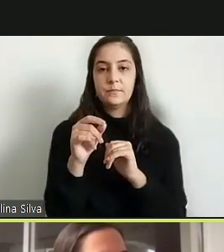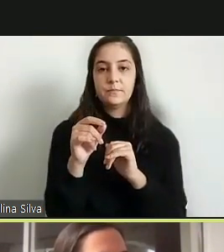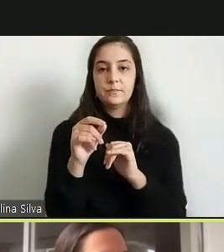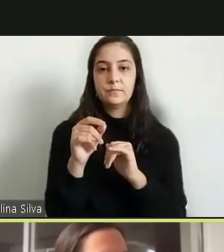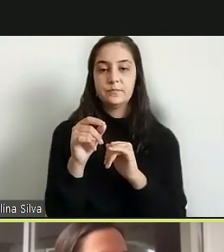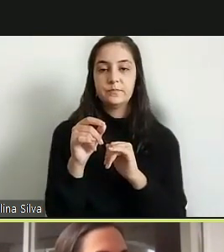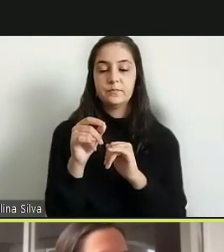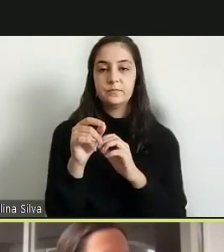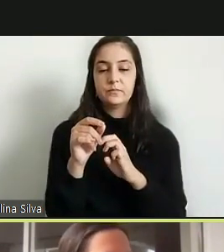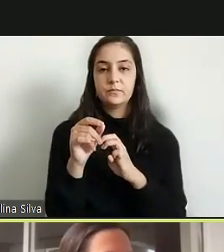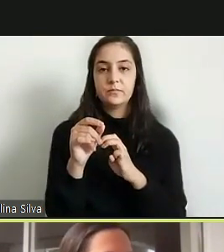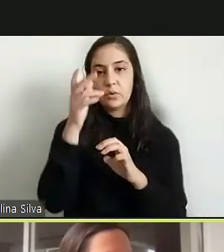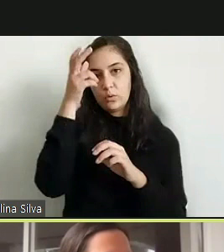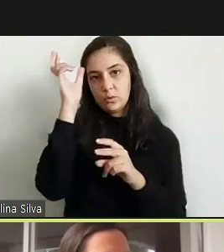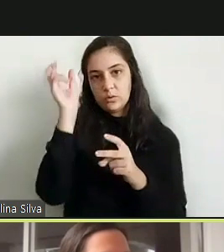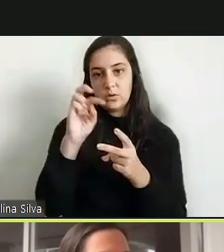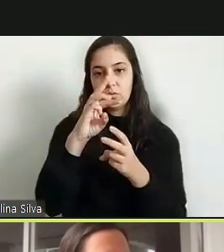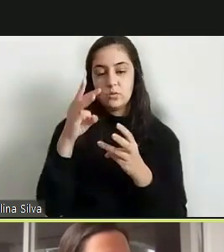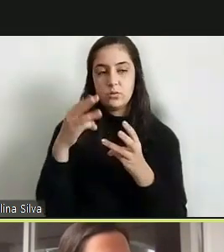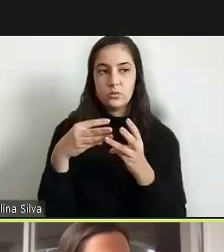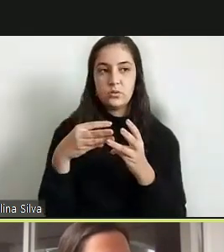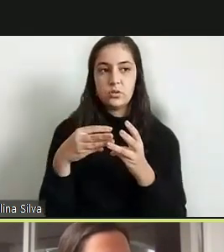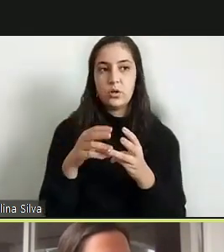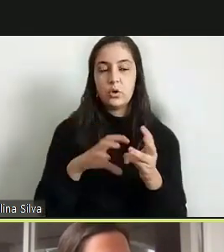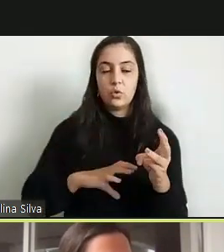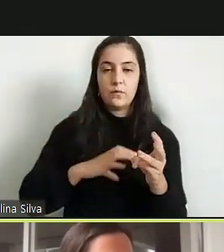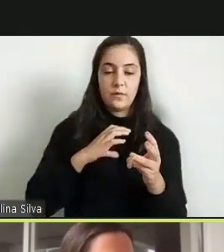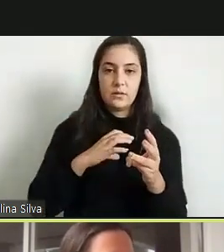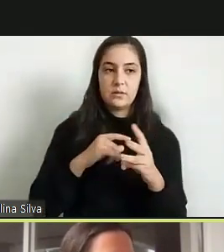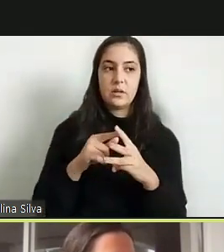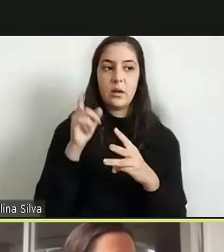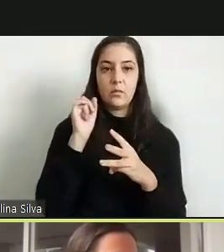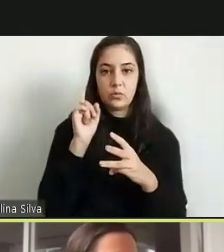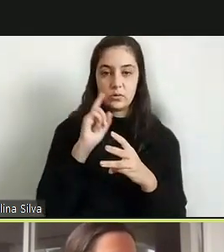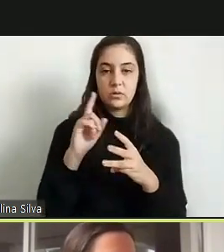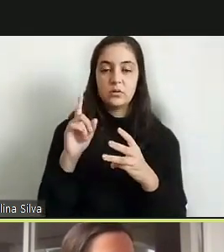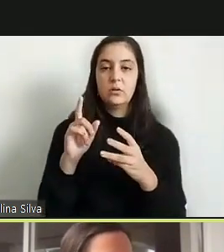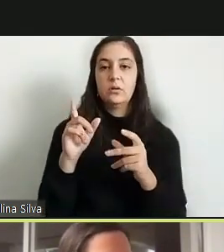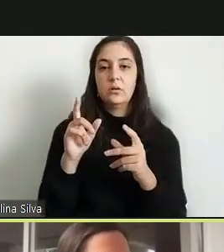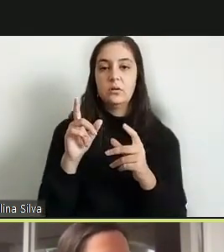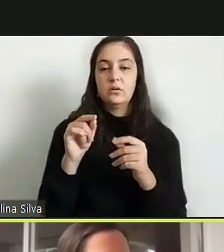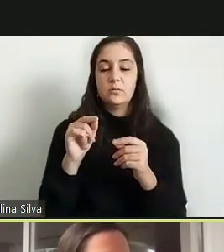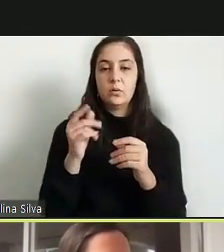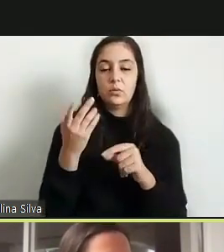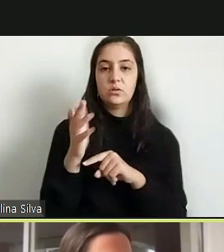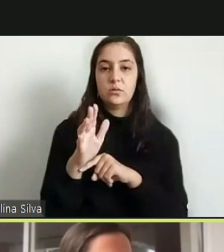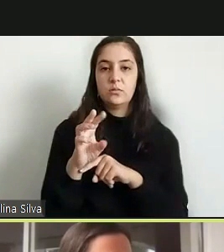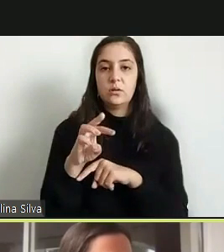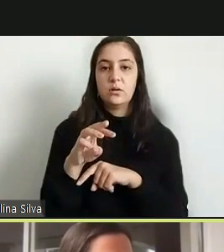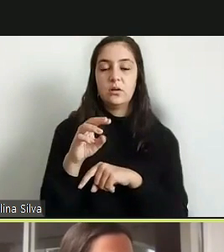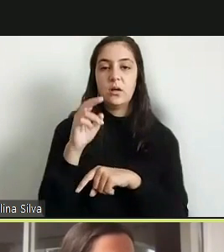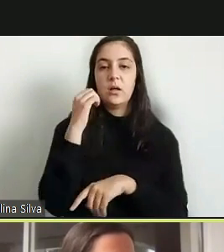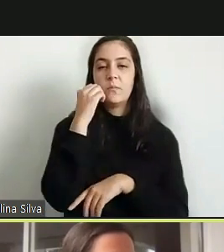outros 3 conceitos-chave, que a questão da confiança realmente é essencial, e aqui o exemplo do mirador